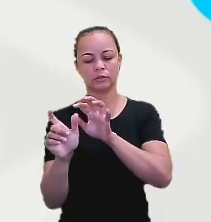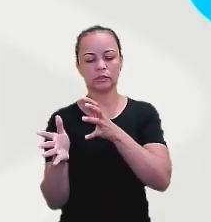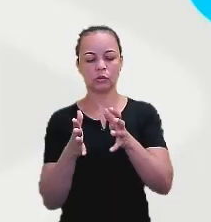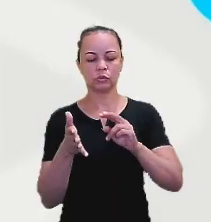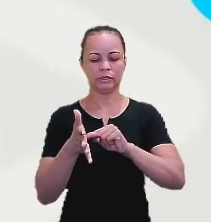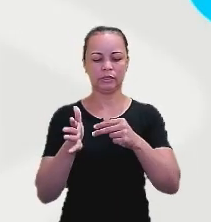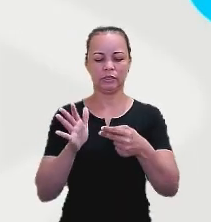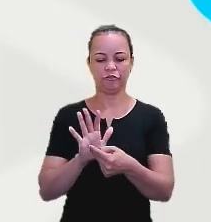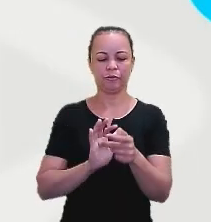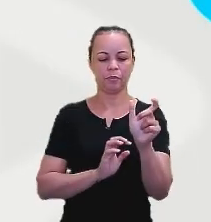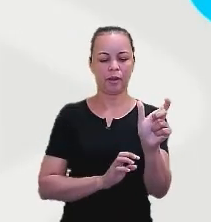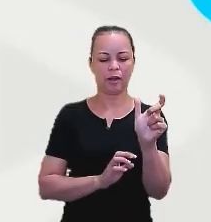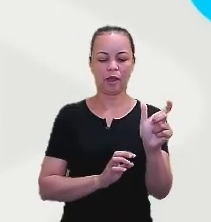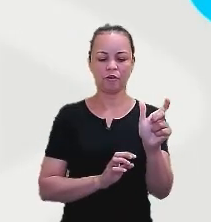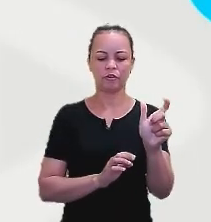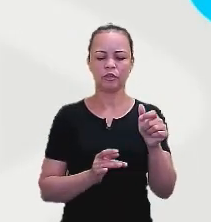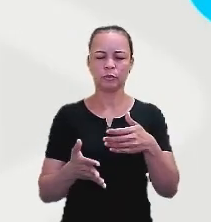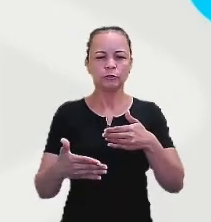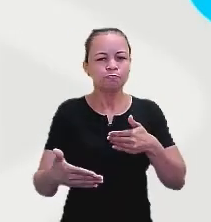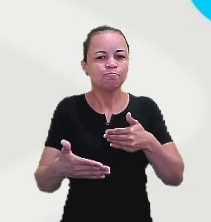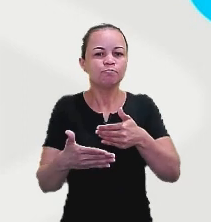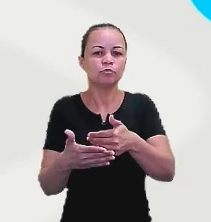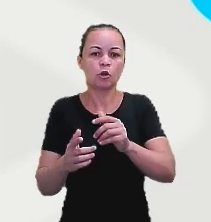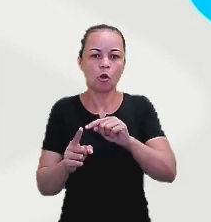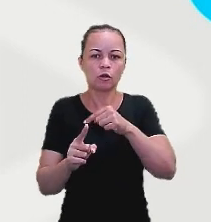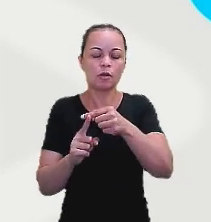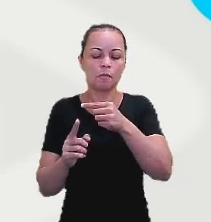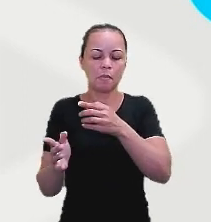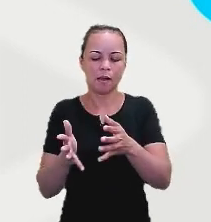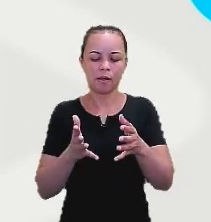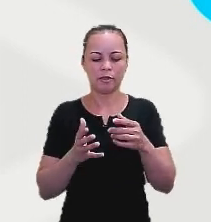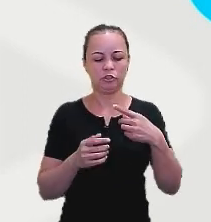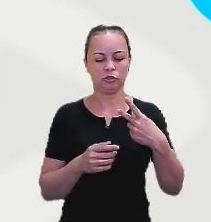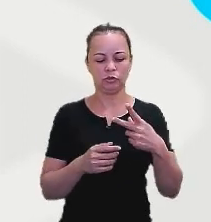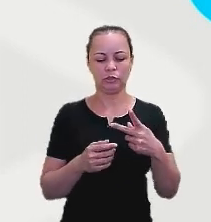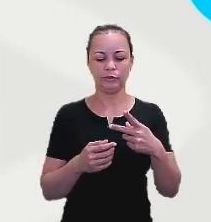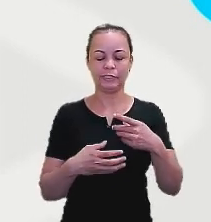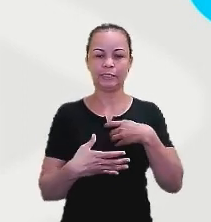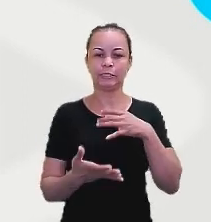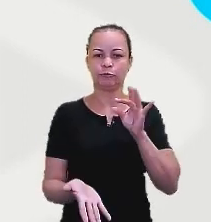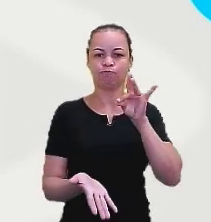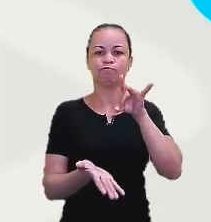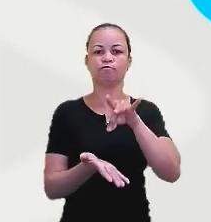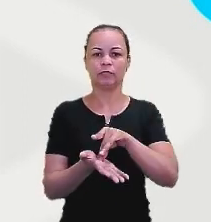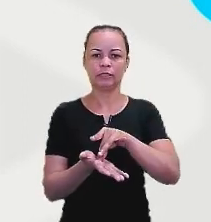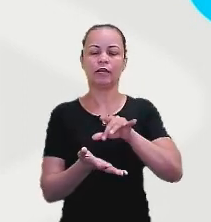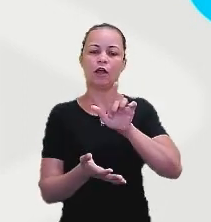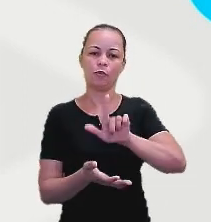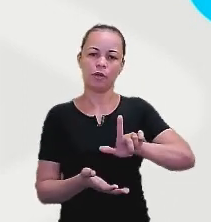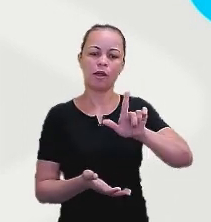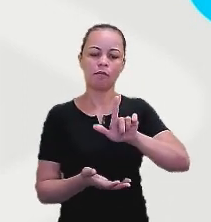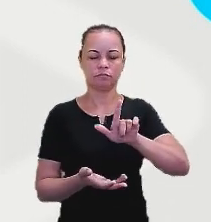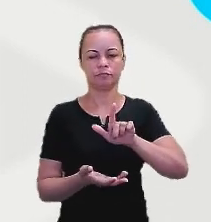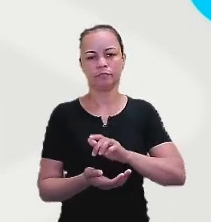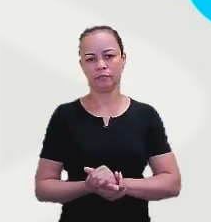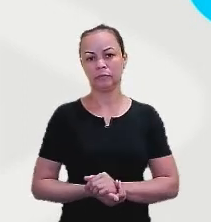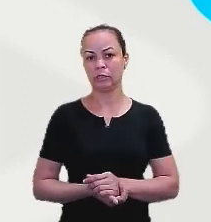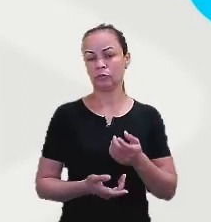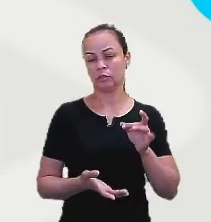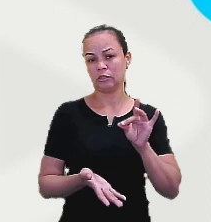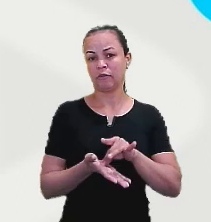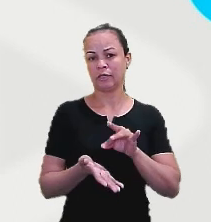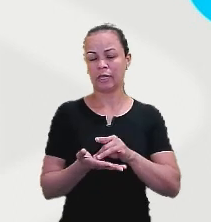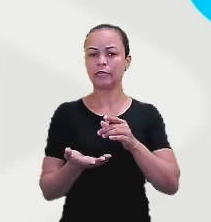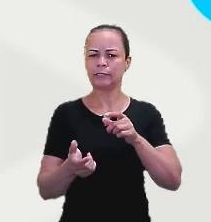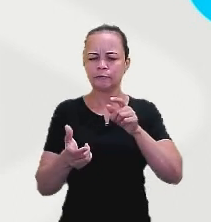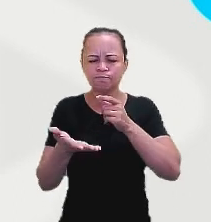uma palavra ou expressão mais próximo do seu sentido literal, um sentido real, denotativo, né? Então, é ali realmente ao pé